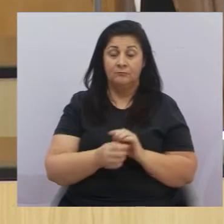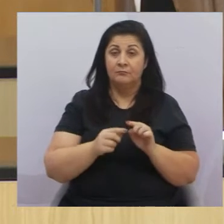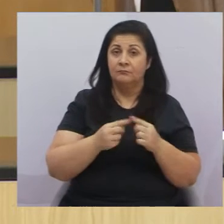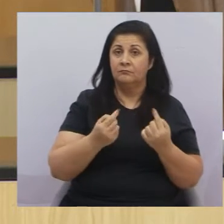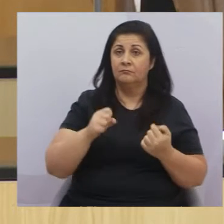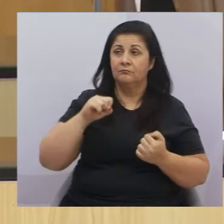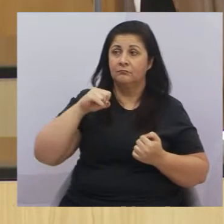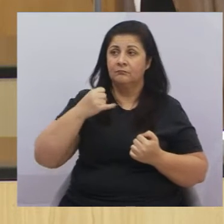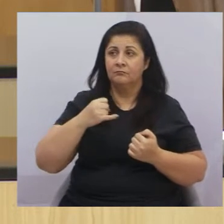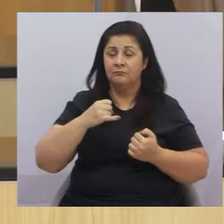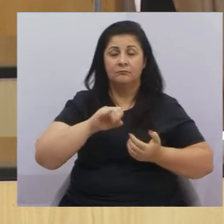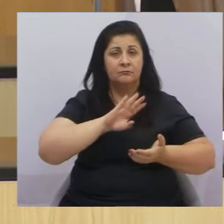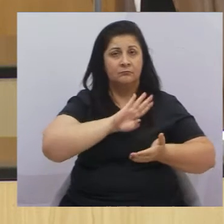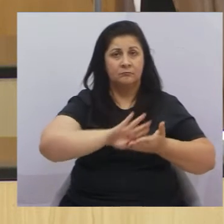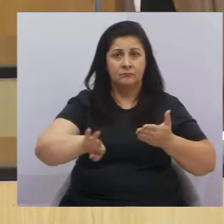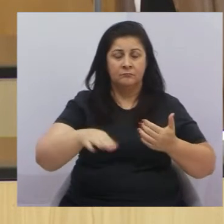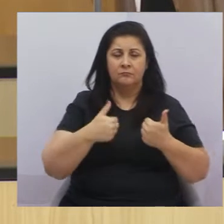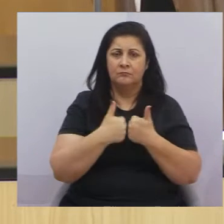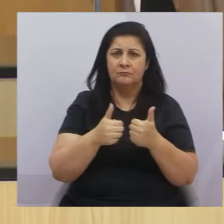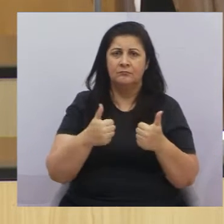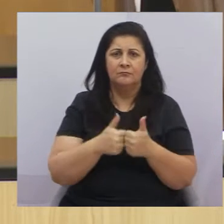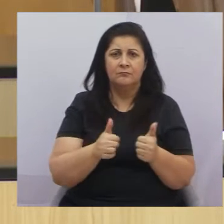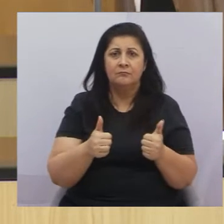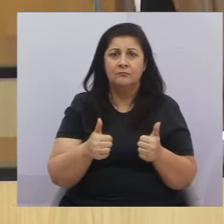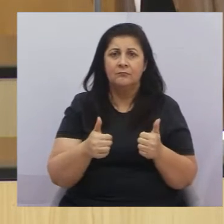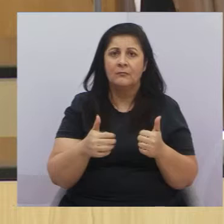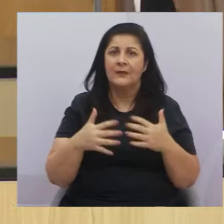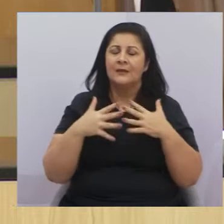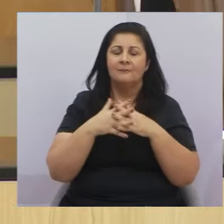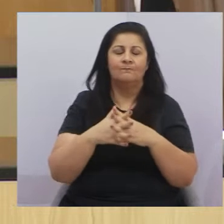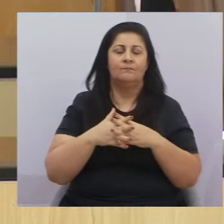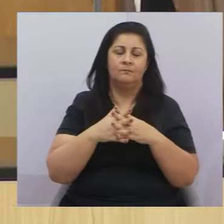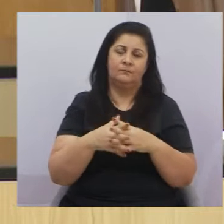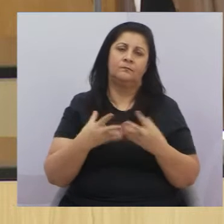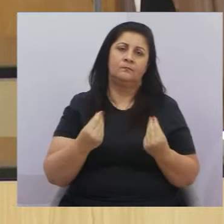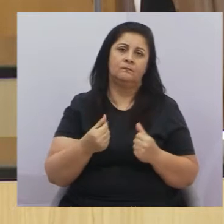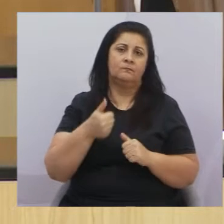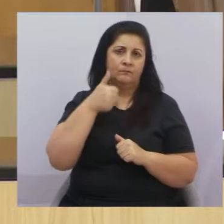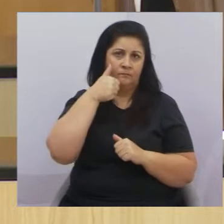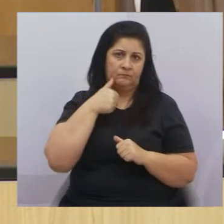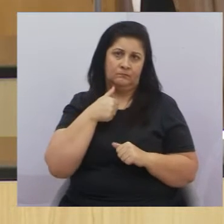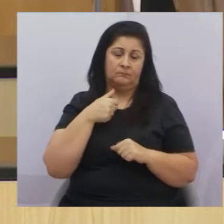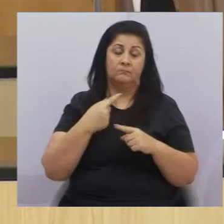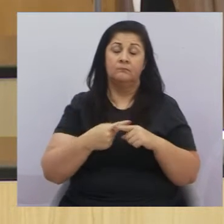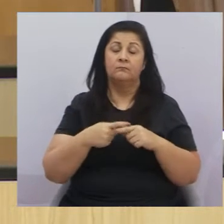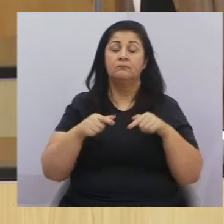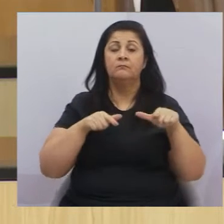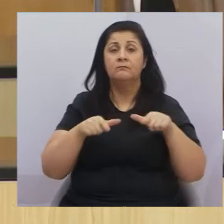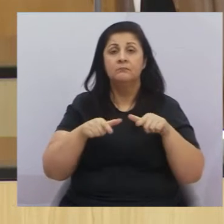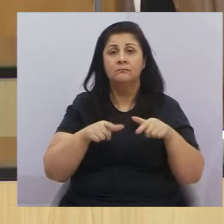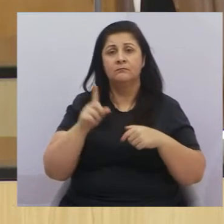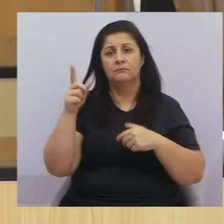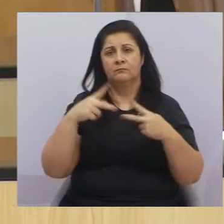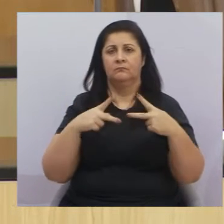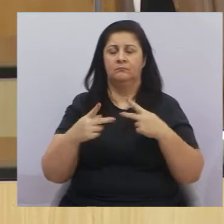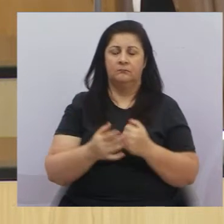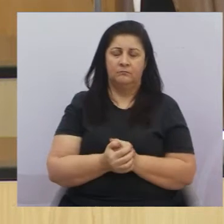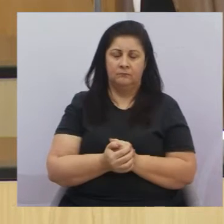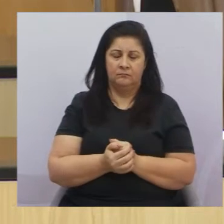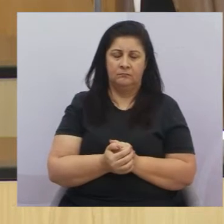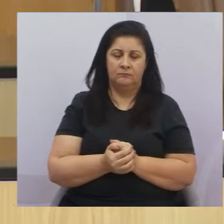causará sérios transtornos a essas mulheres que necessitam trabalhar. Diante das situações